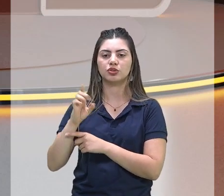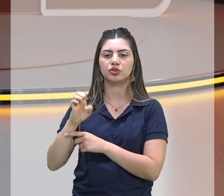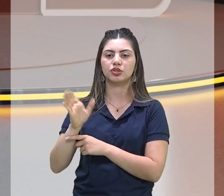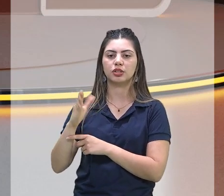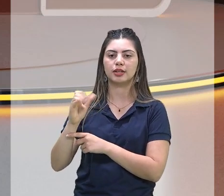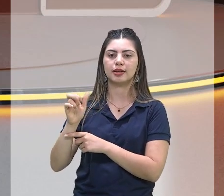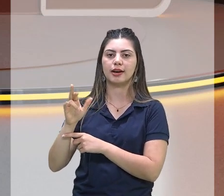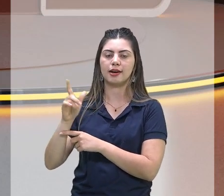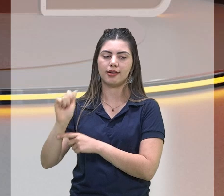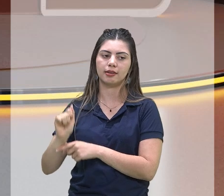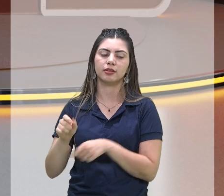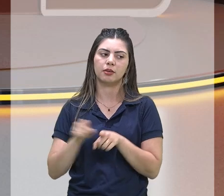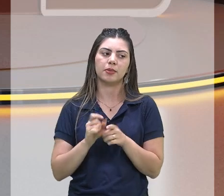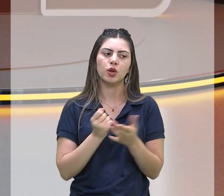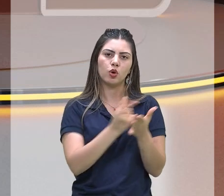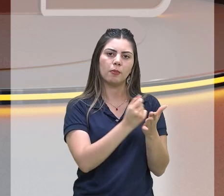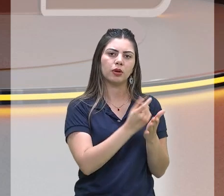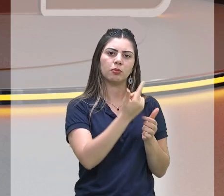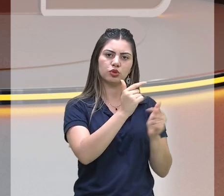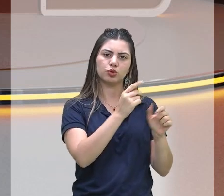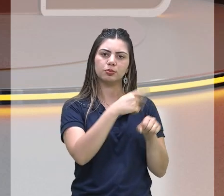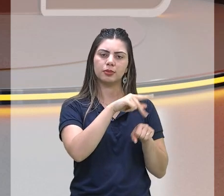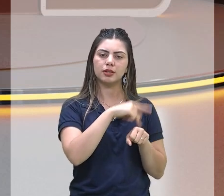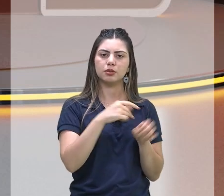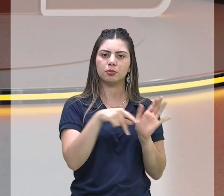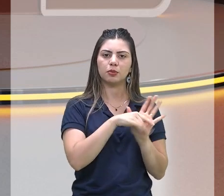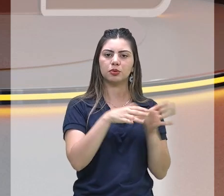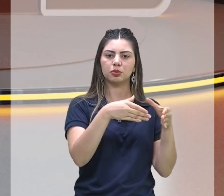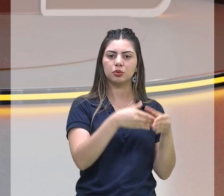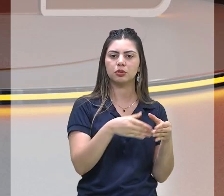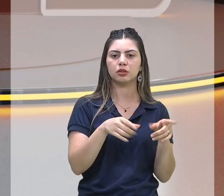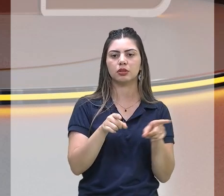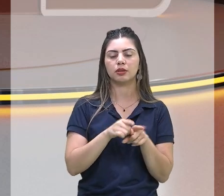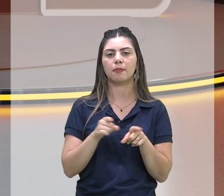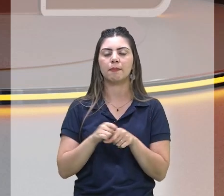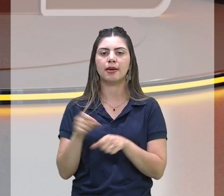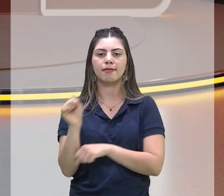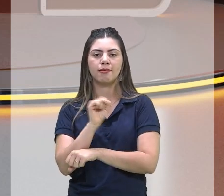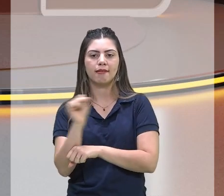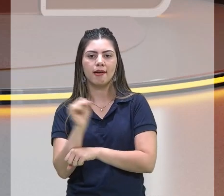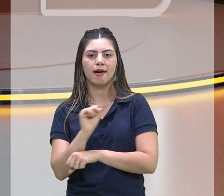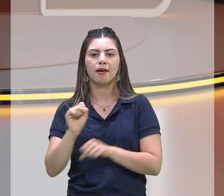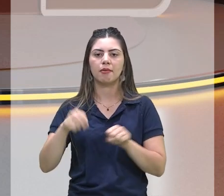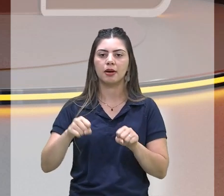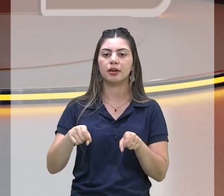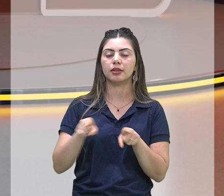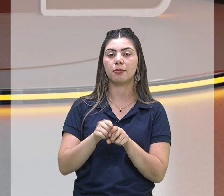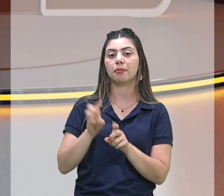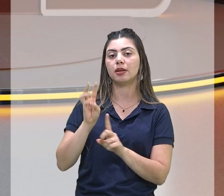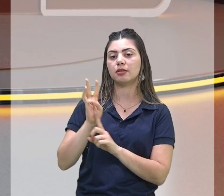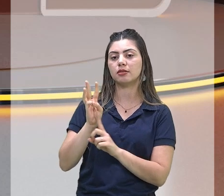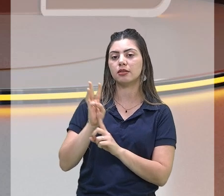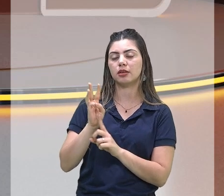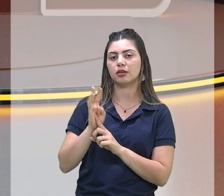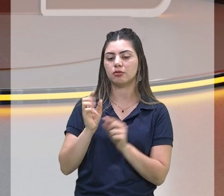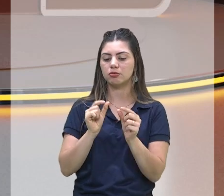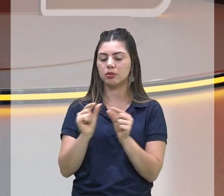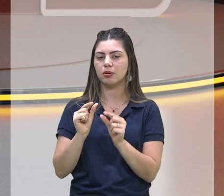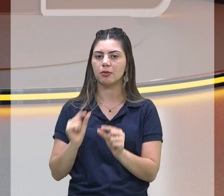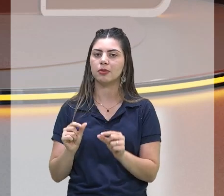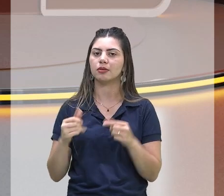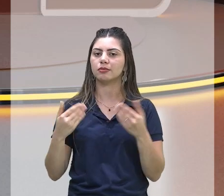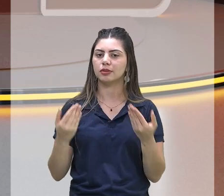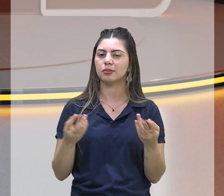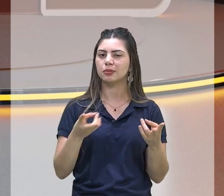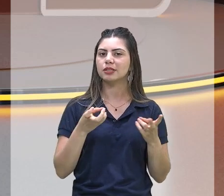que fazem parte do Mercosul, os automóveis também de passageiros e trigo em grãos, tá? Então, tem